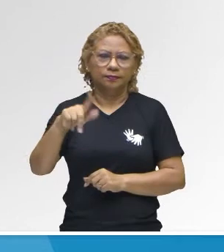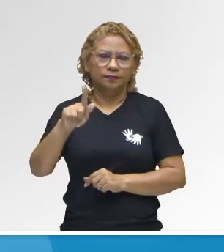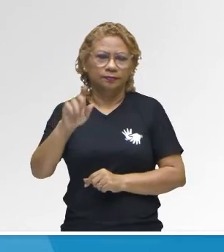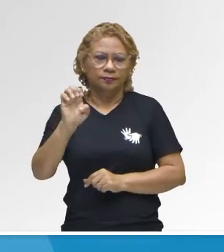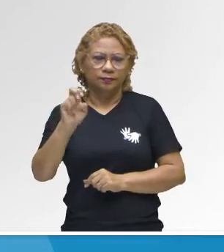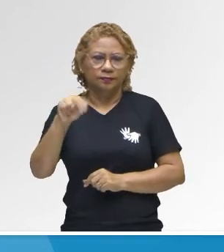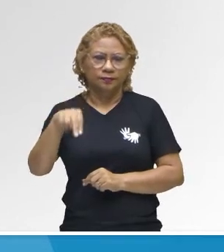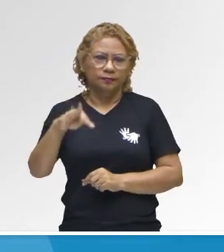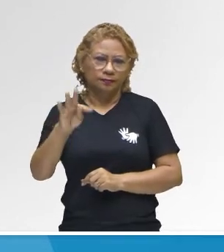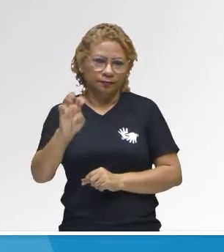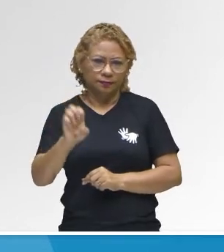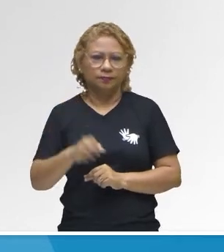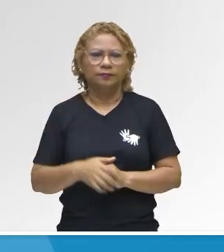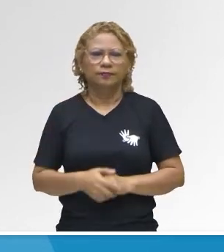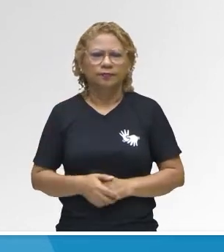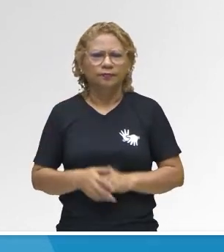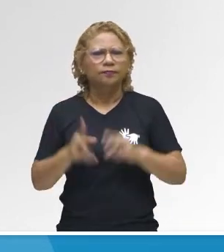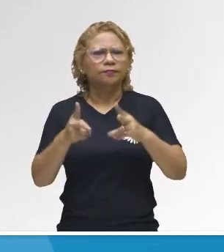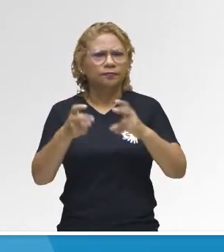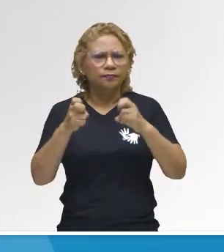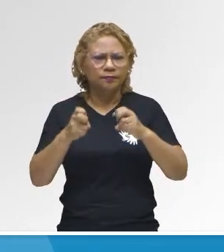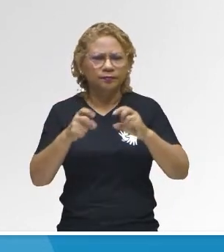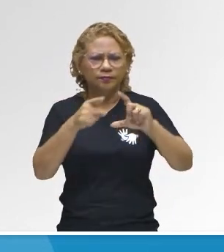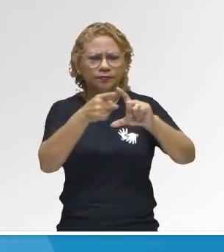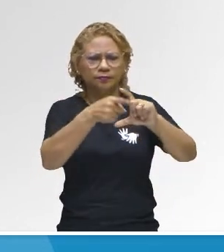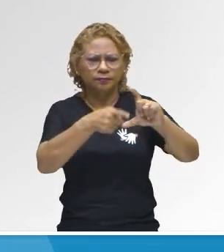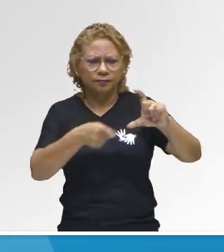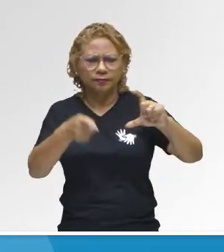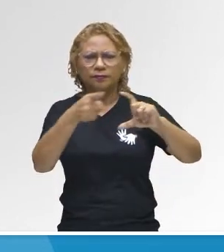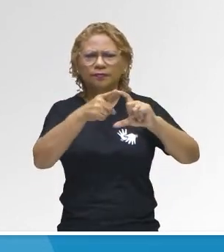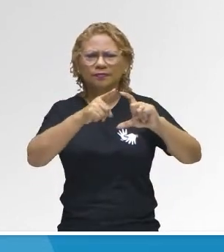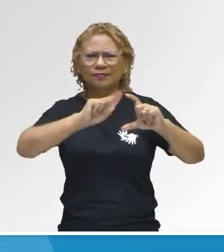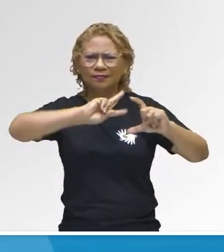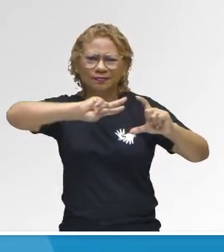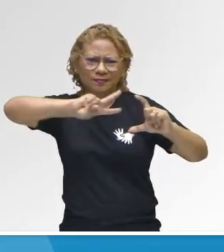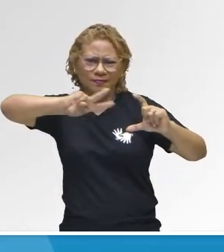gente possui várias medidas de ângulos.